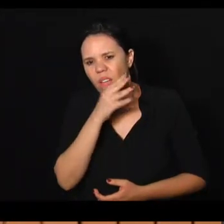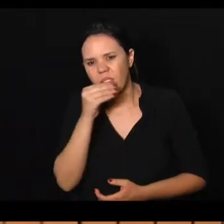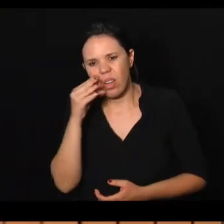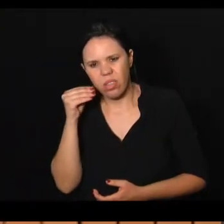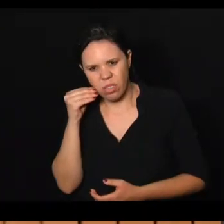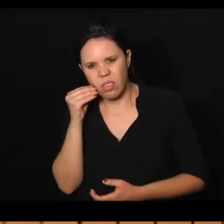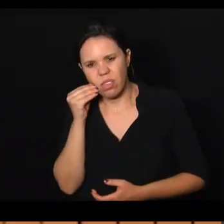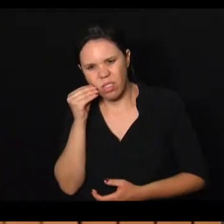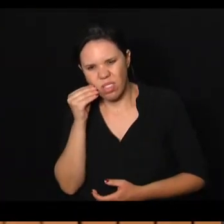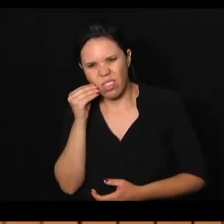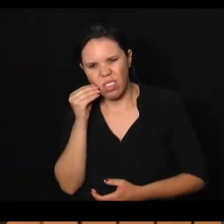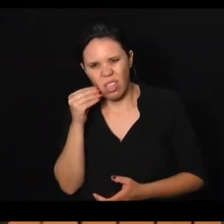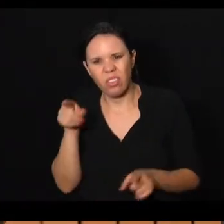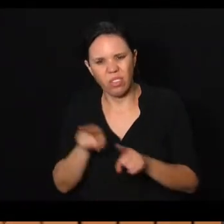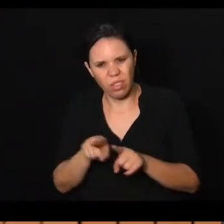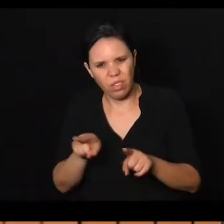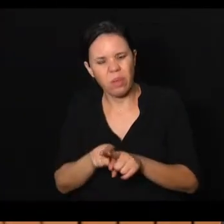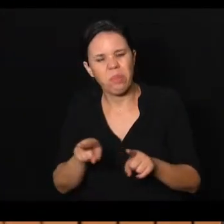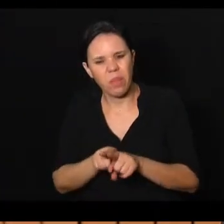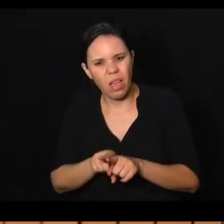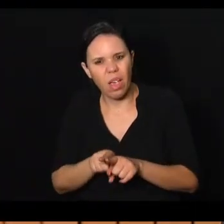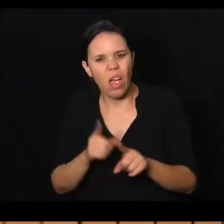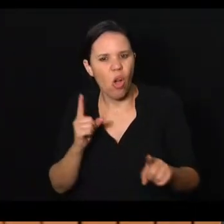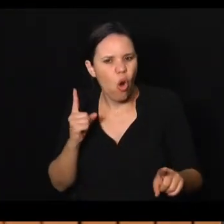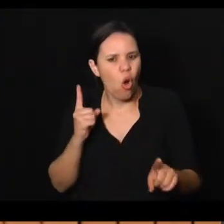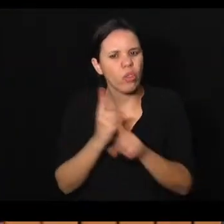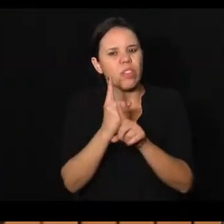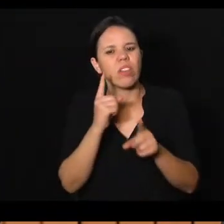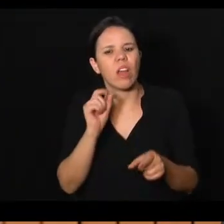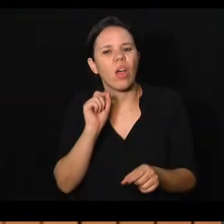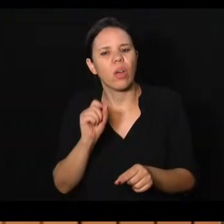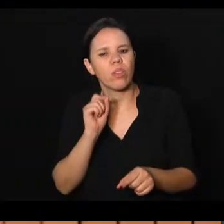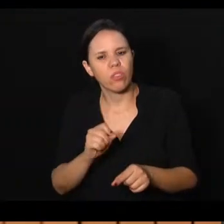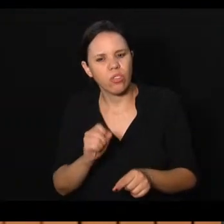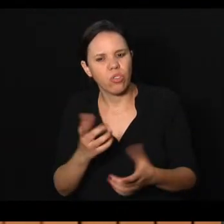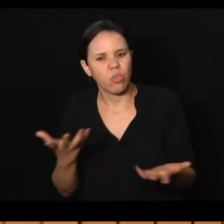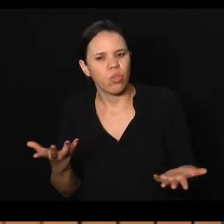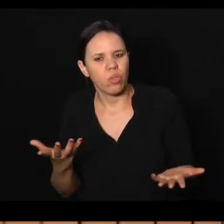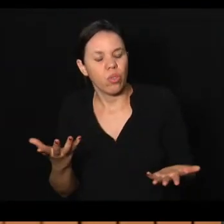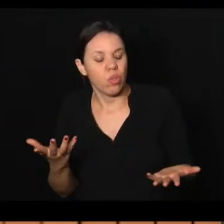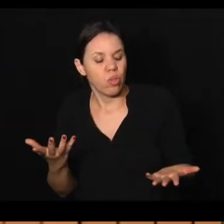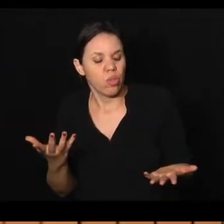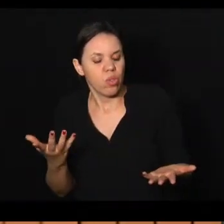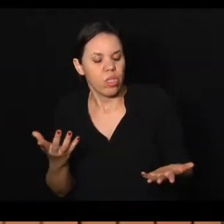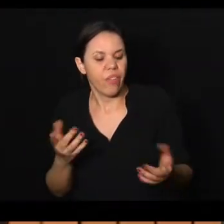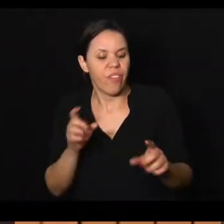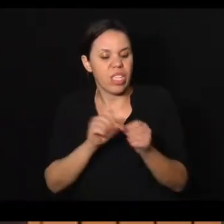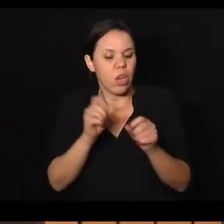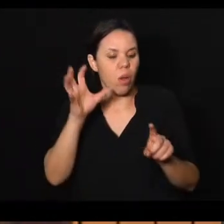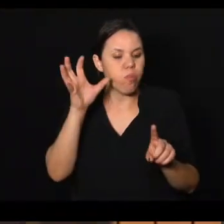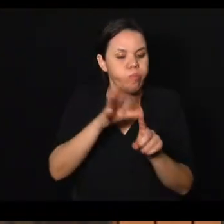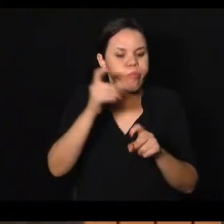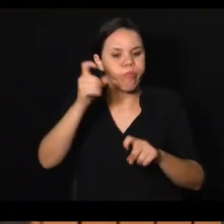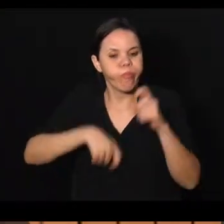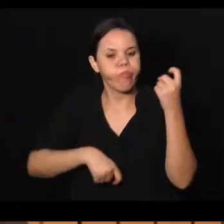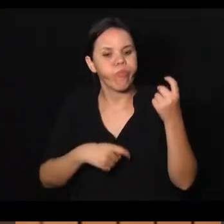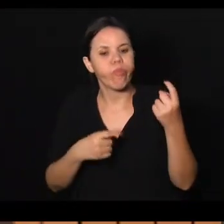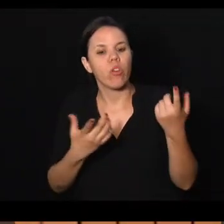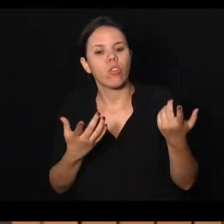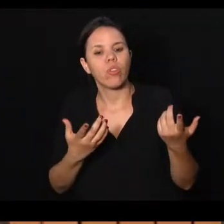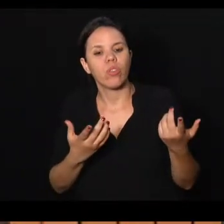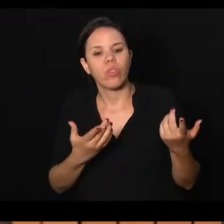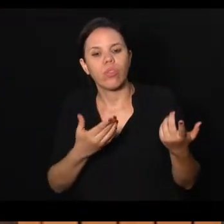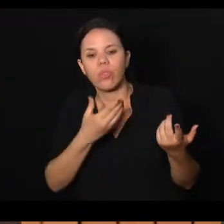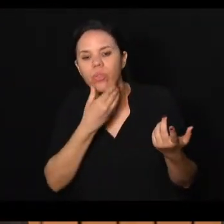abusando de criança. Nós estamos encontrando meninos de 14 anos abusando de meninos de 8. O problema é de todos